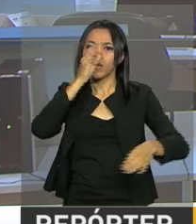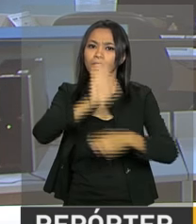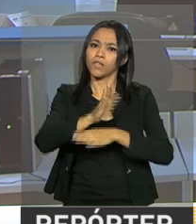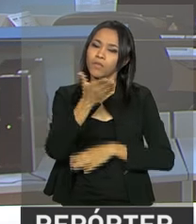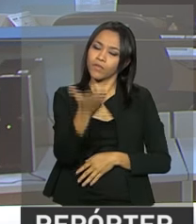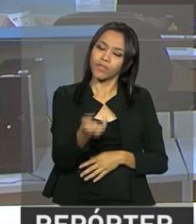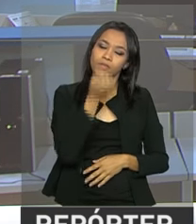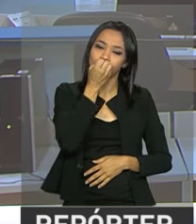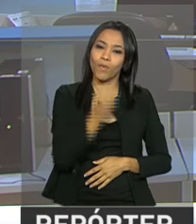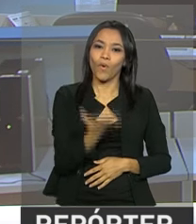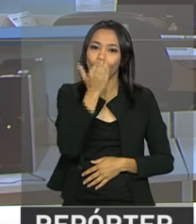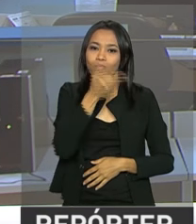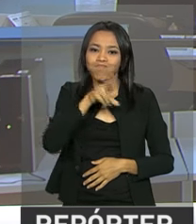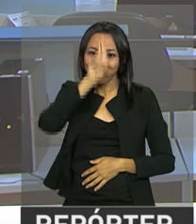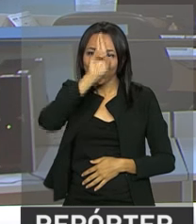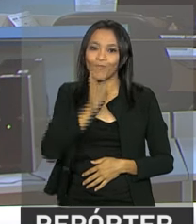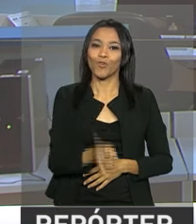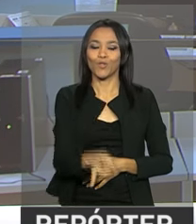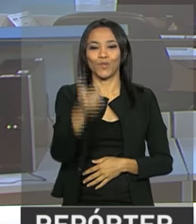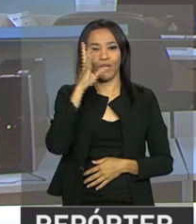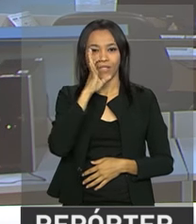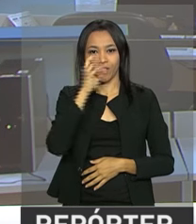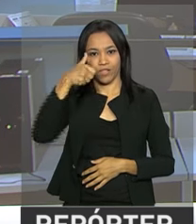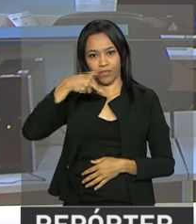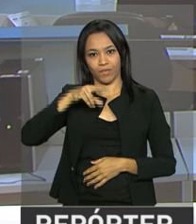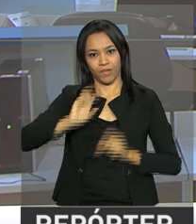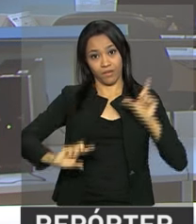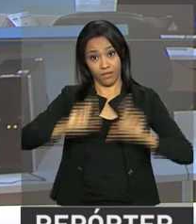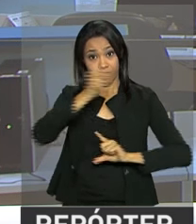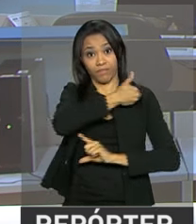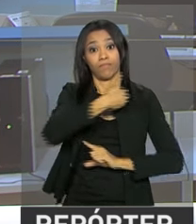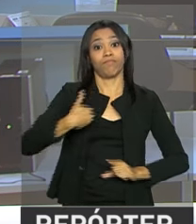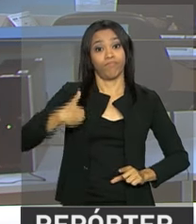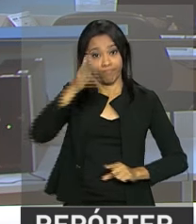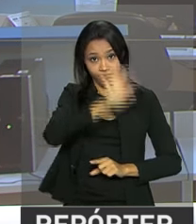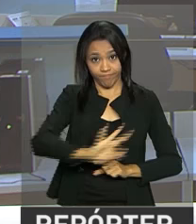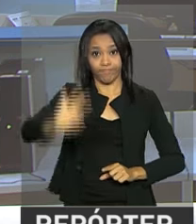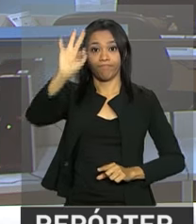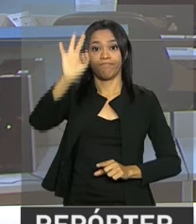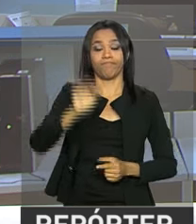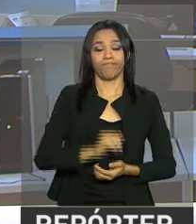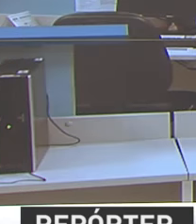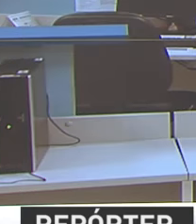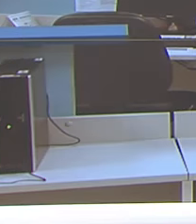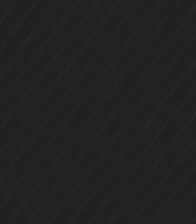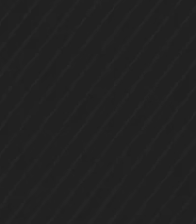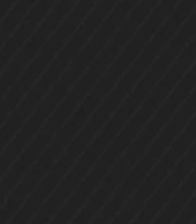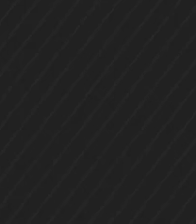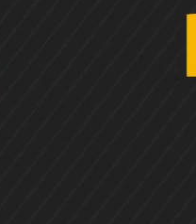tarde para você, um bom almoço e continue com a gente aqui na NBR, a TV do Governo Federal.